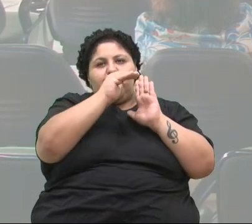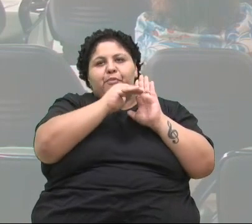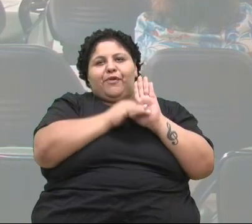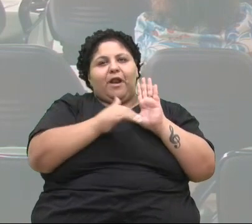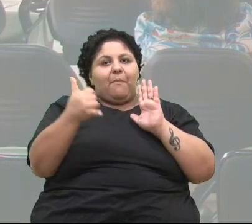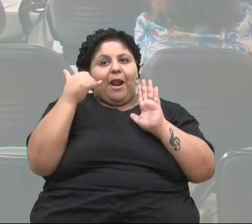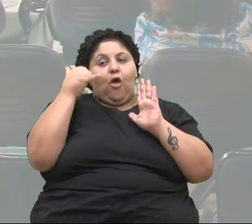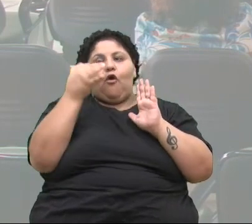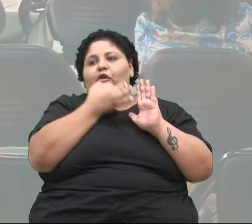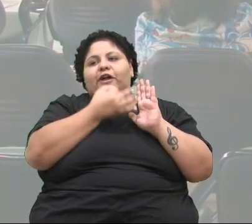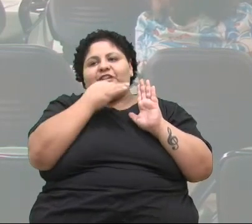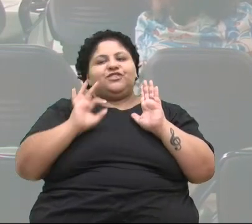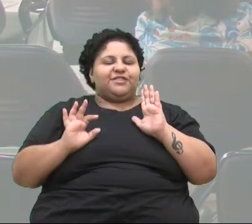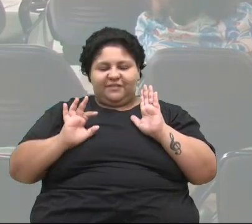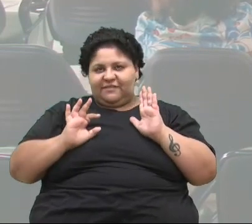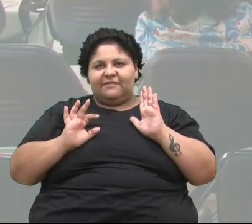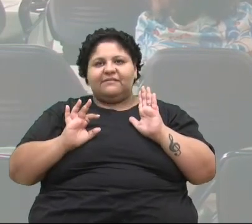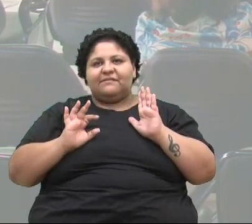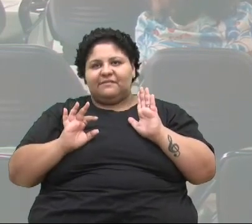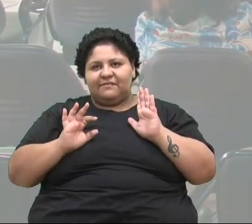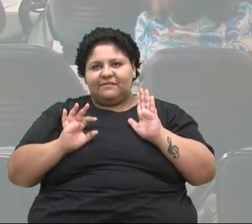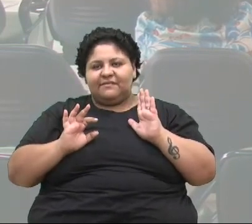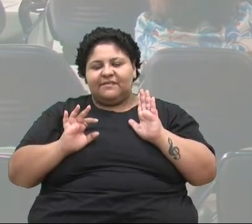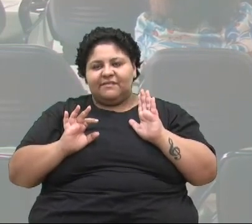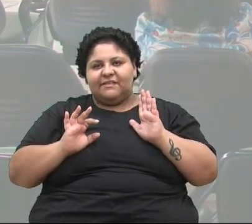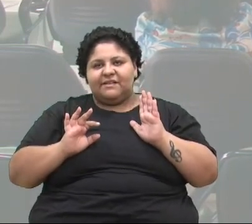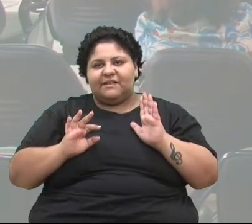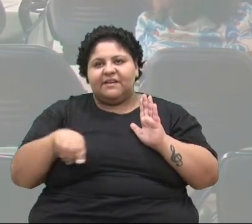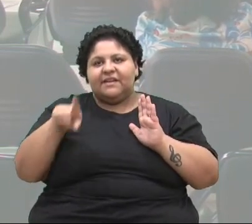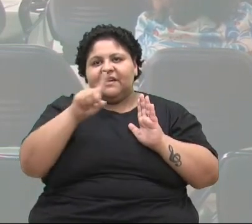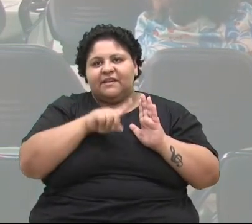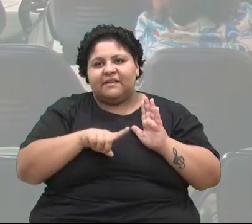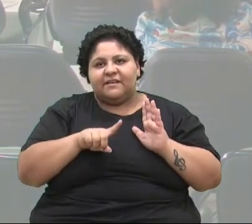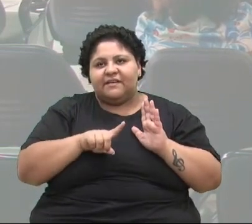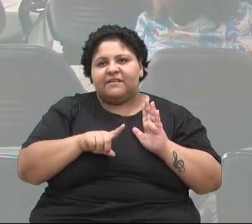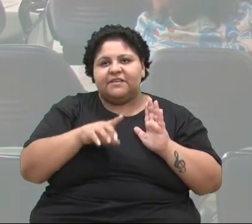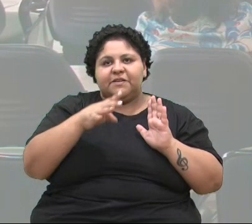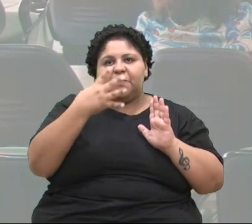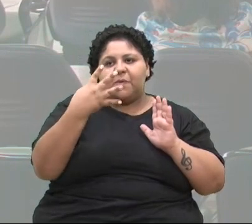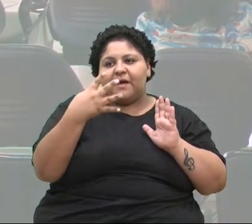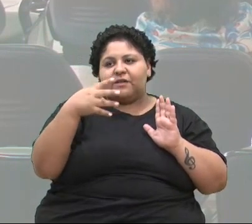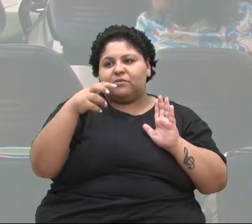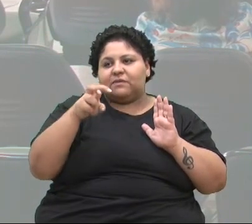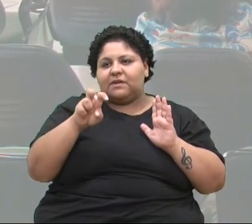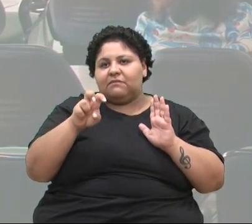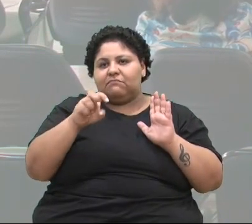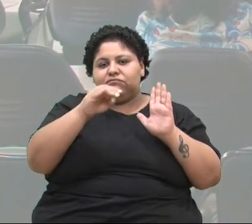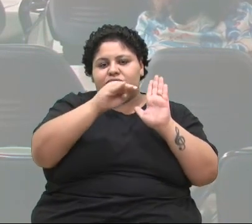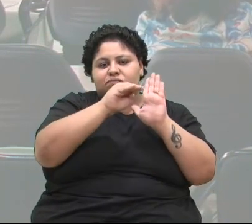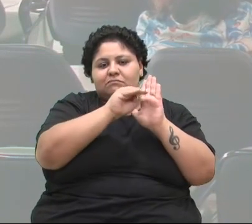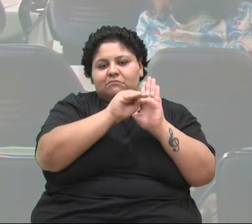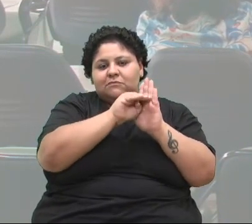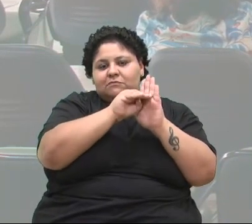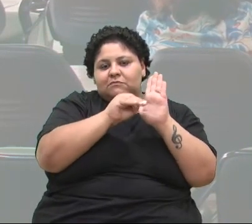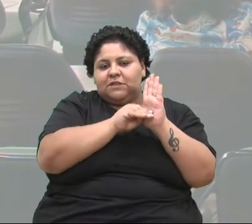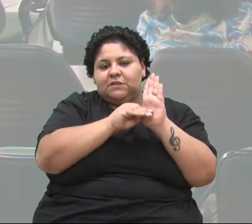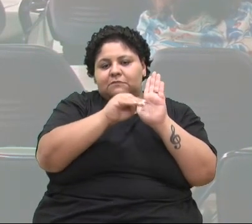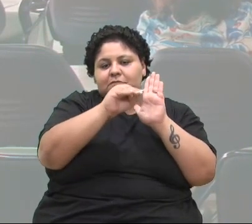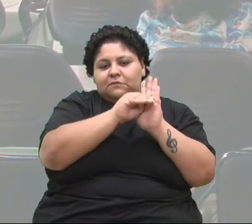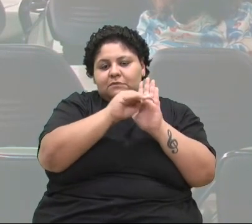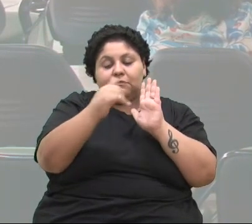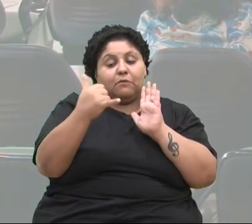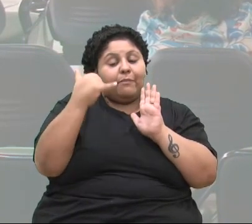de lâmpada, basicamente. O resto a gente faz. E daí a gente fica no quarto lugar, quinto, tal, ali, isso aí. E para